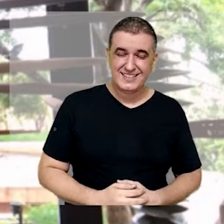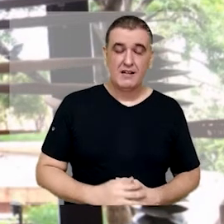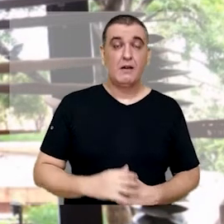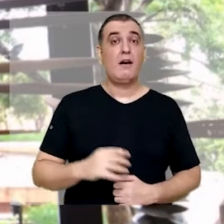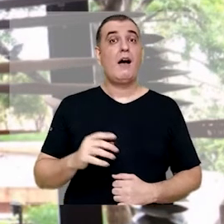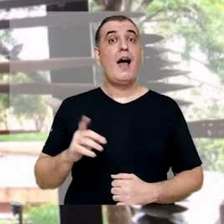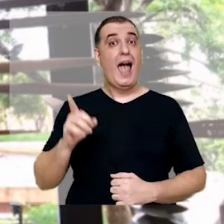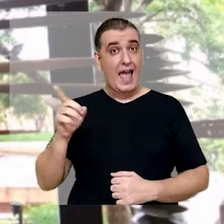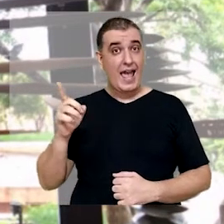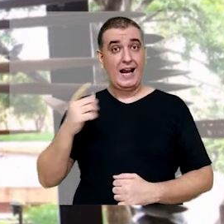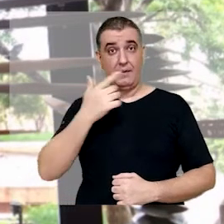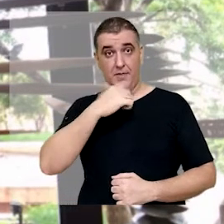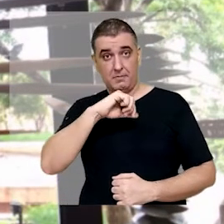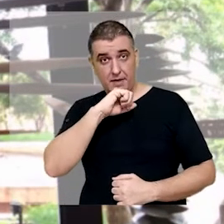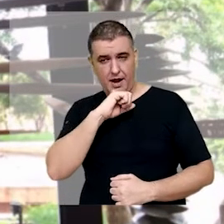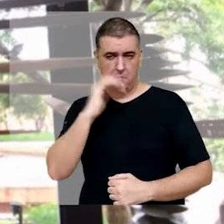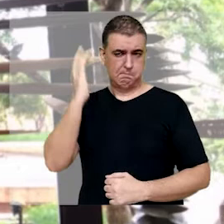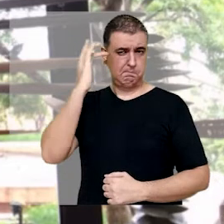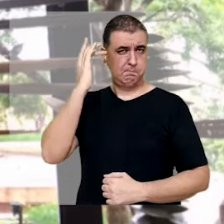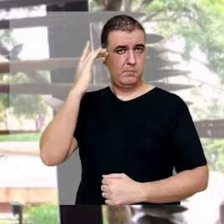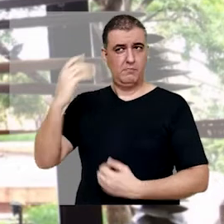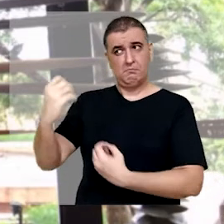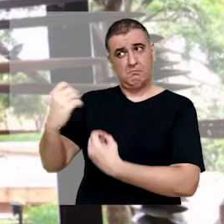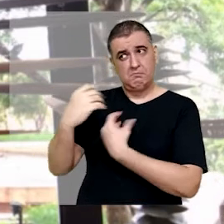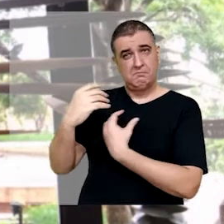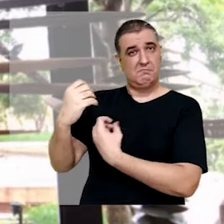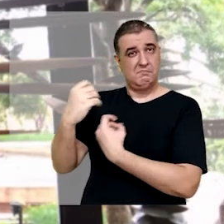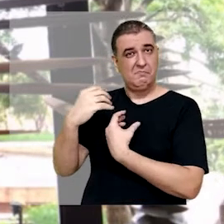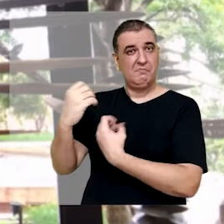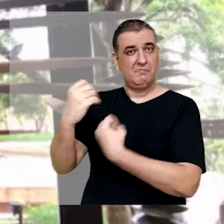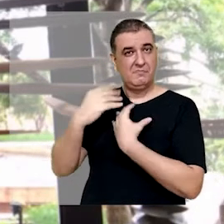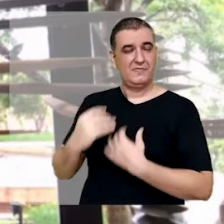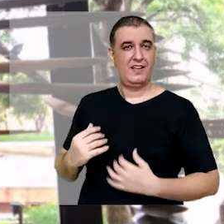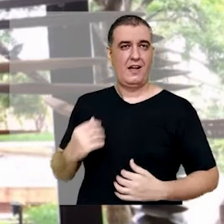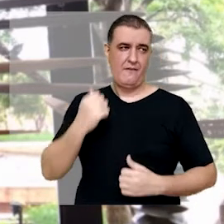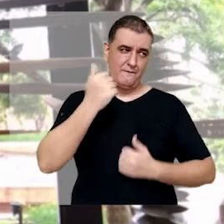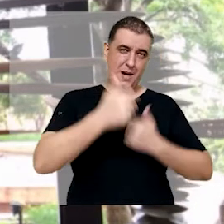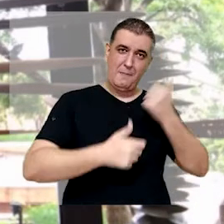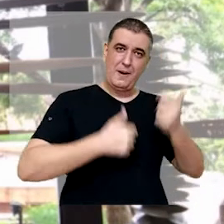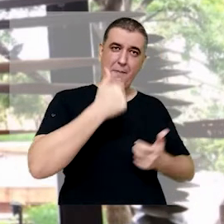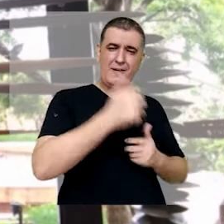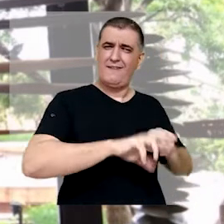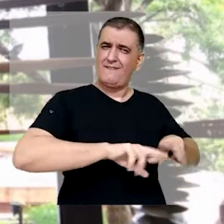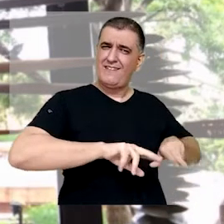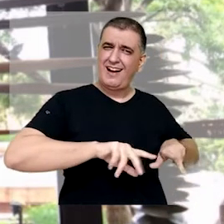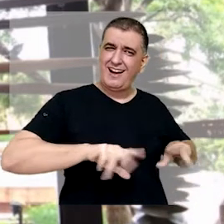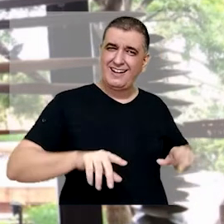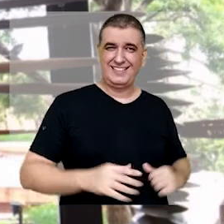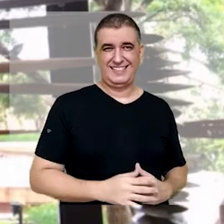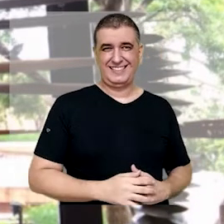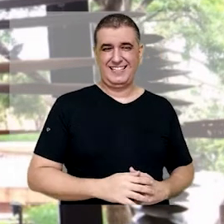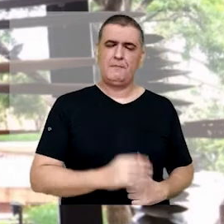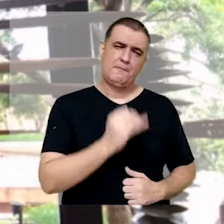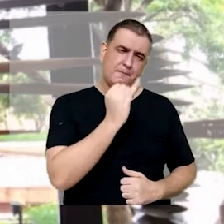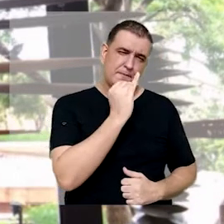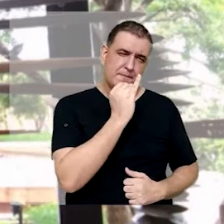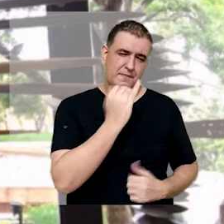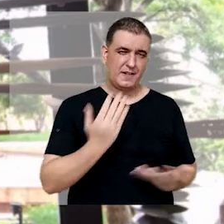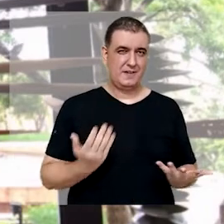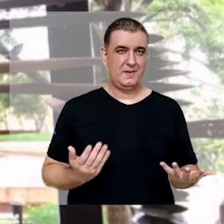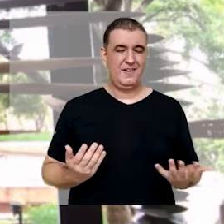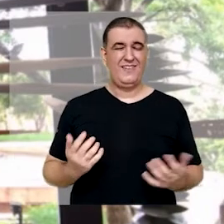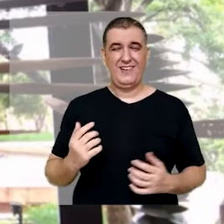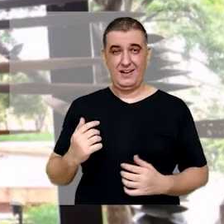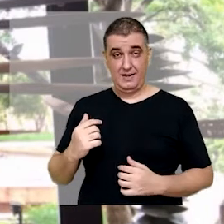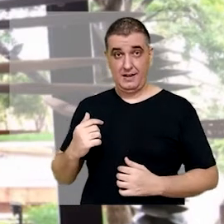E o que, as palavras, sabe, são coisas que ele me dizia assim, poucas, mas ele